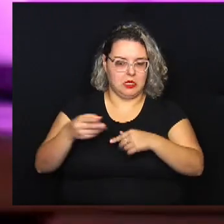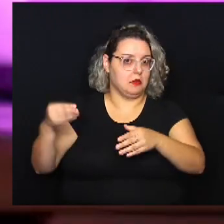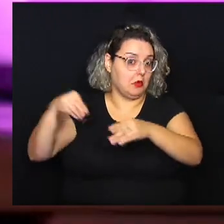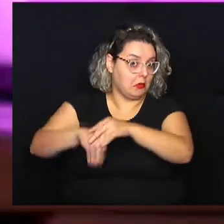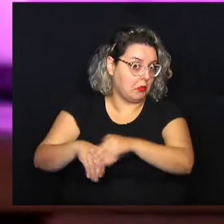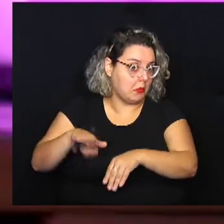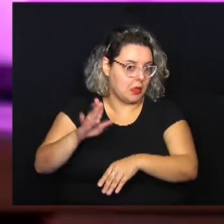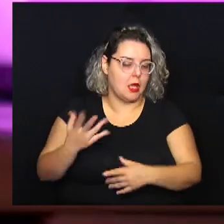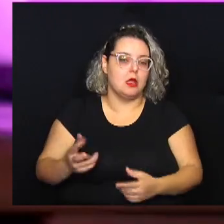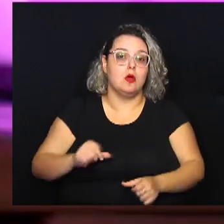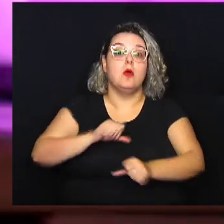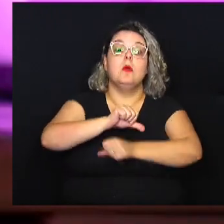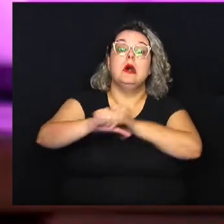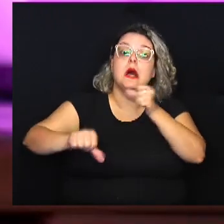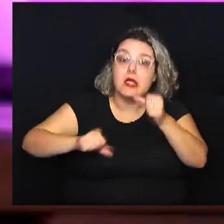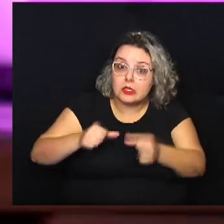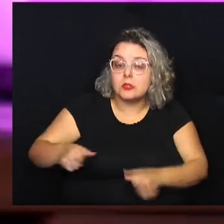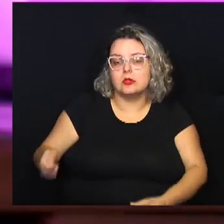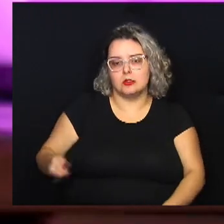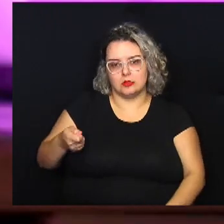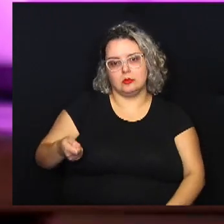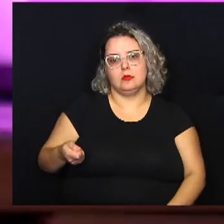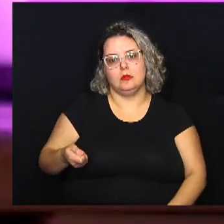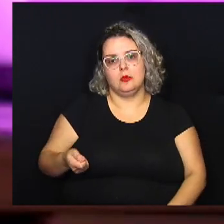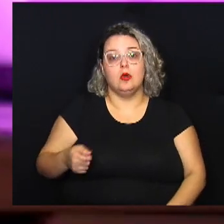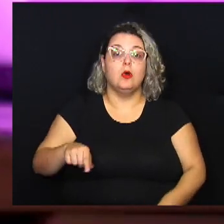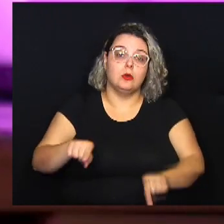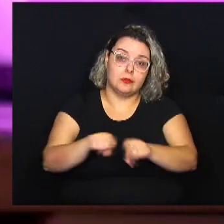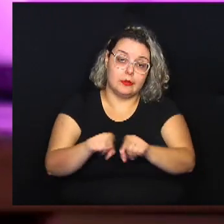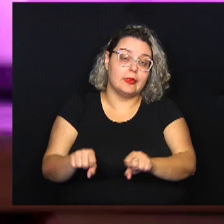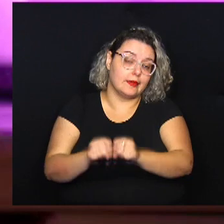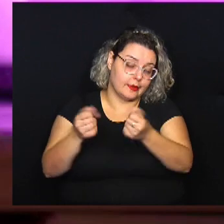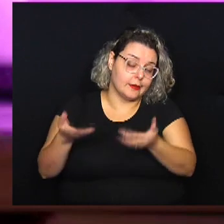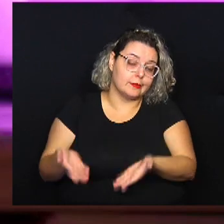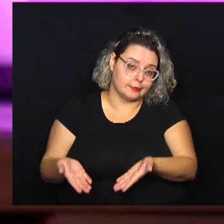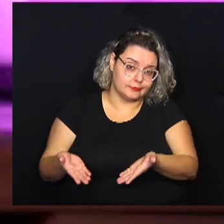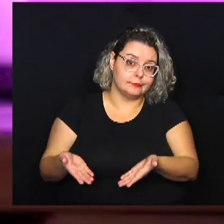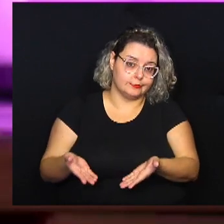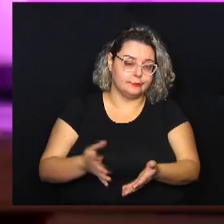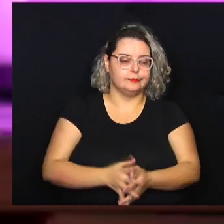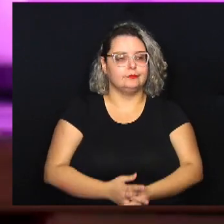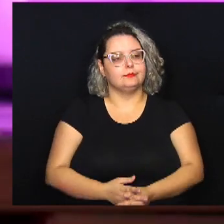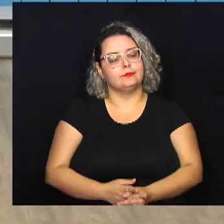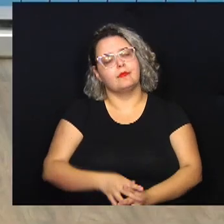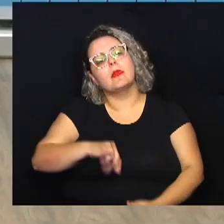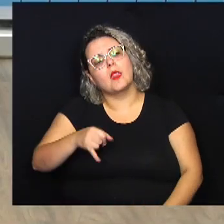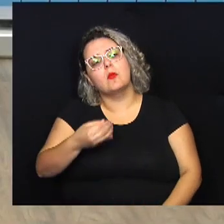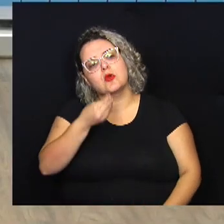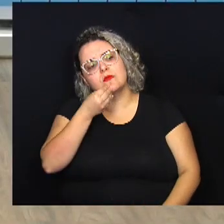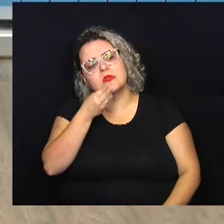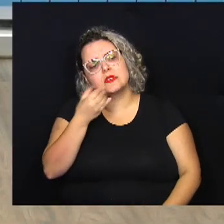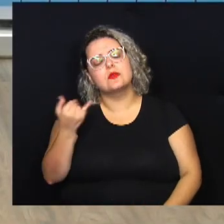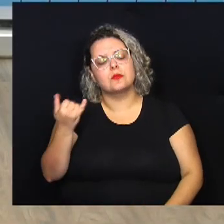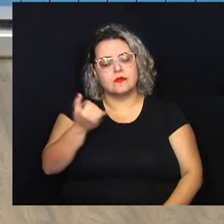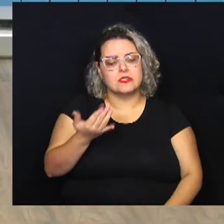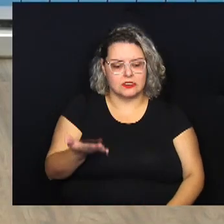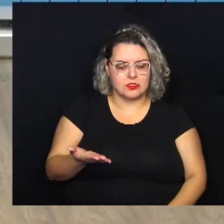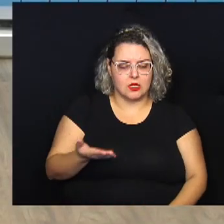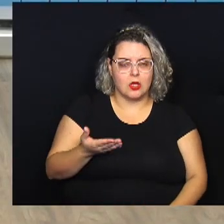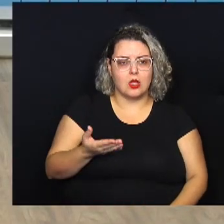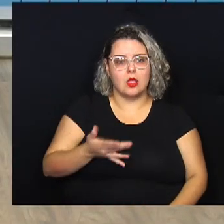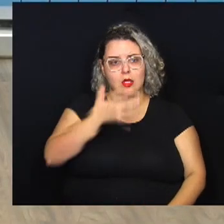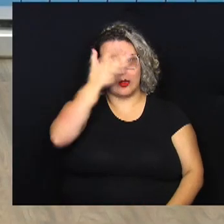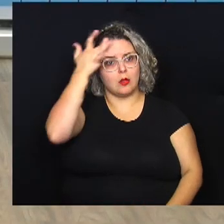própria troca da mala, ou até mesmo a violação dela. Pegando o gancho disso que você falou agora, como